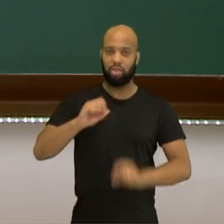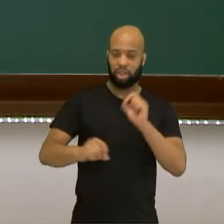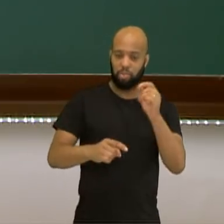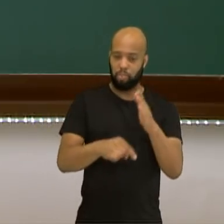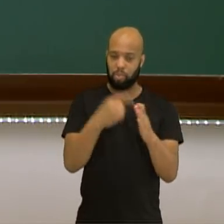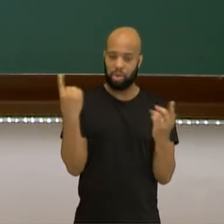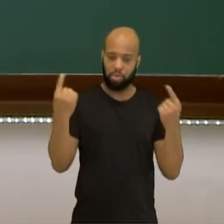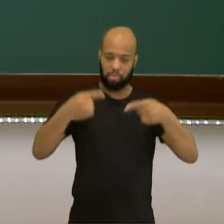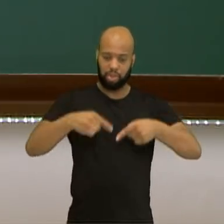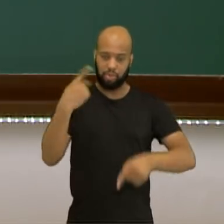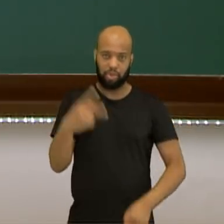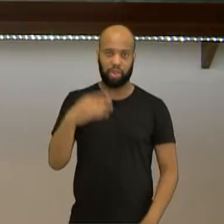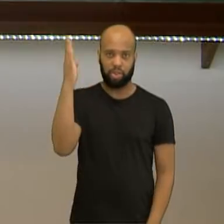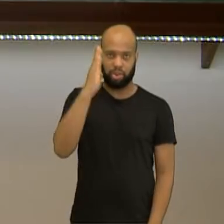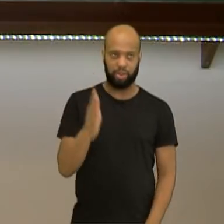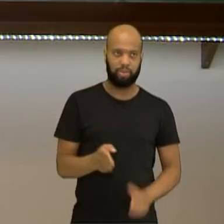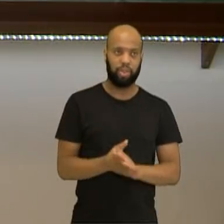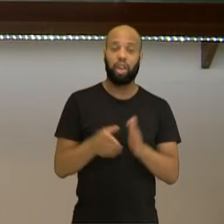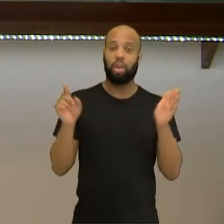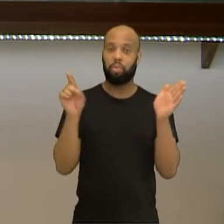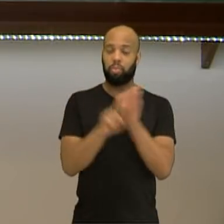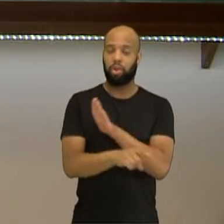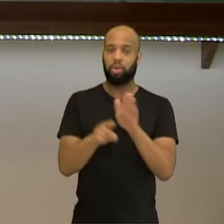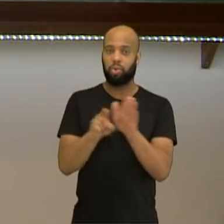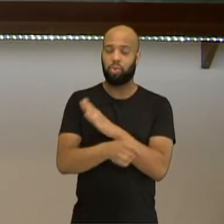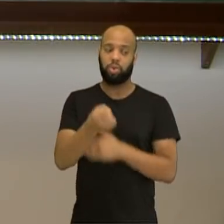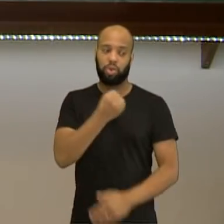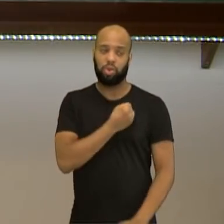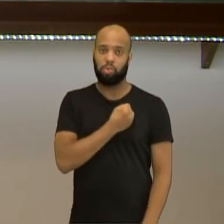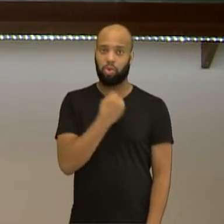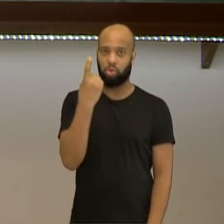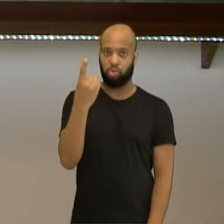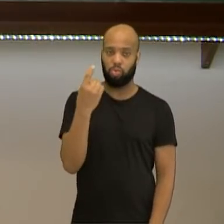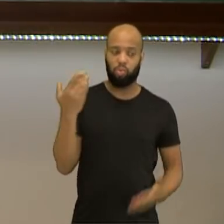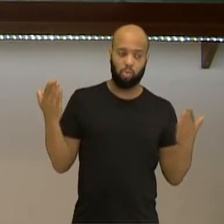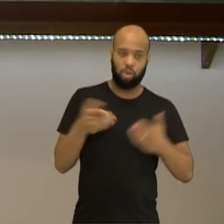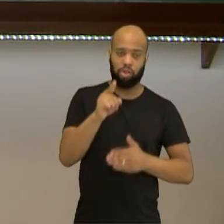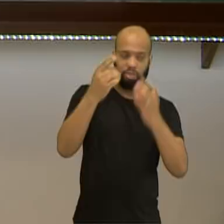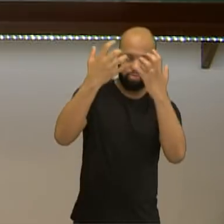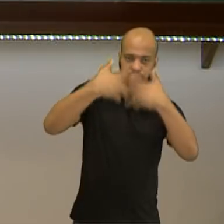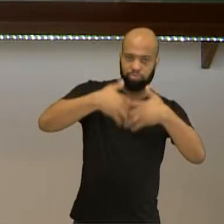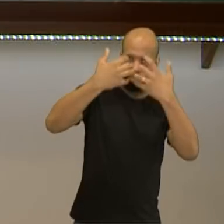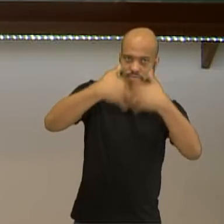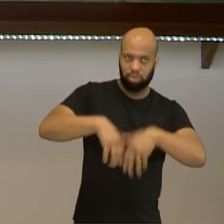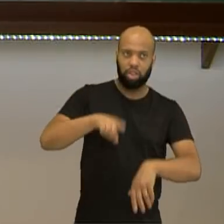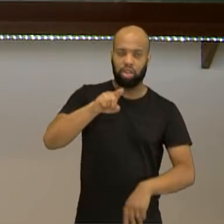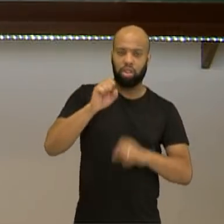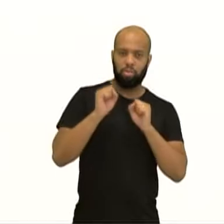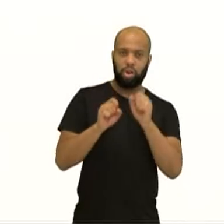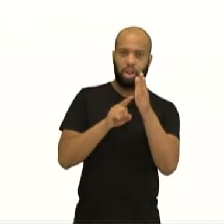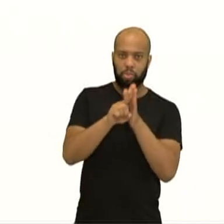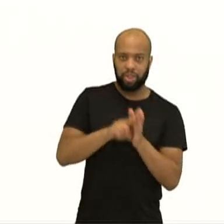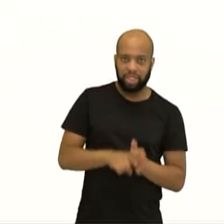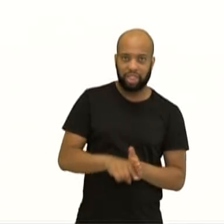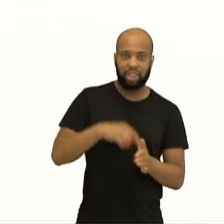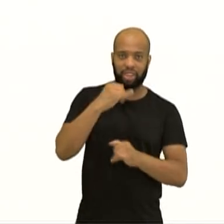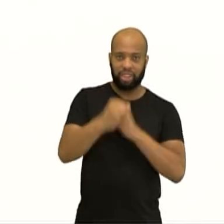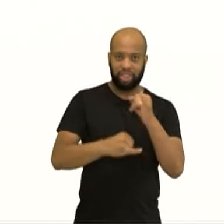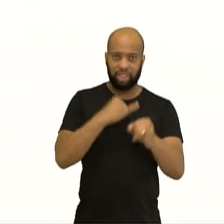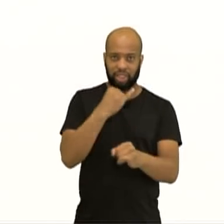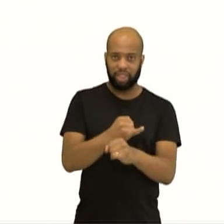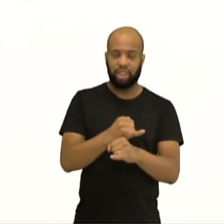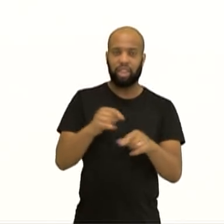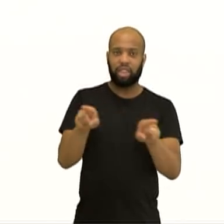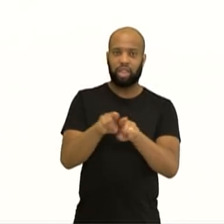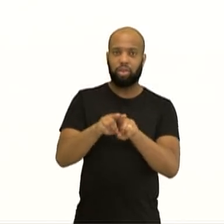Exercício 1. Vamos lá colocar agora um pouquinho a mente para funcionar aí. Você pode pesquisar na internet